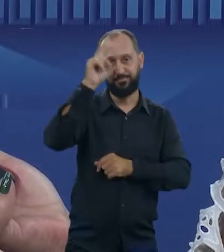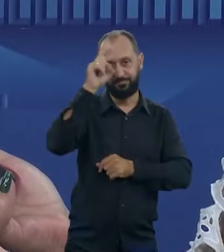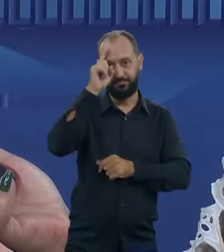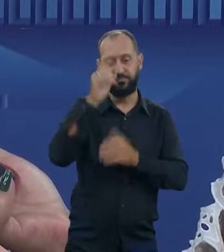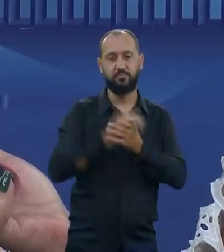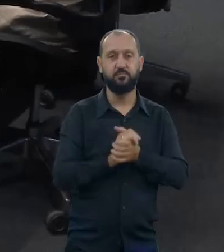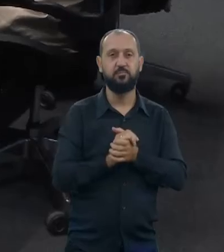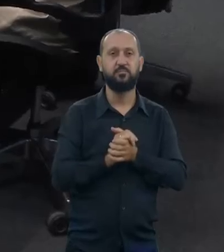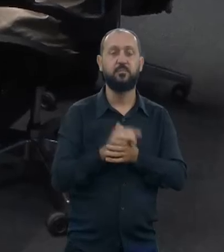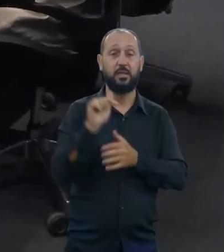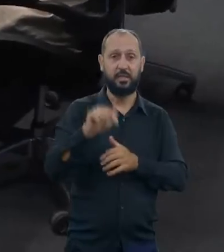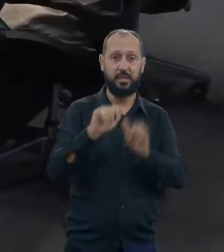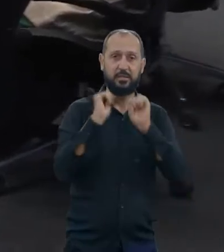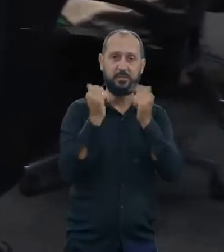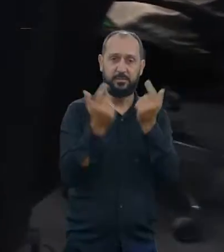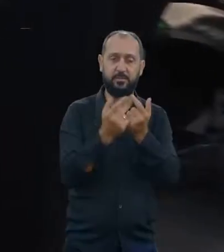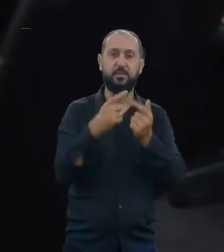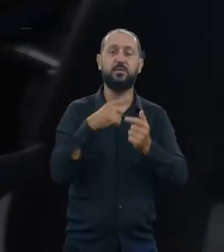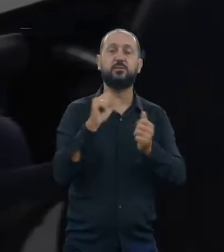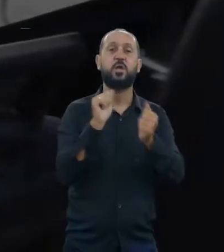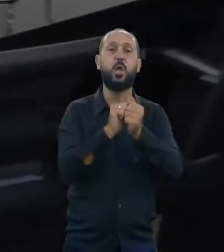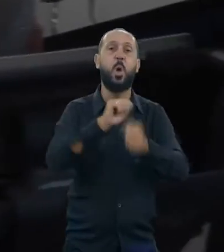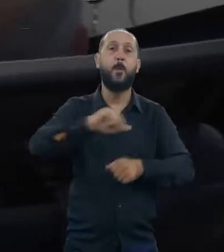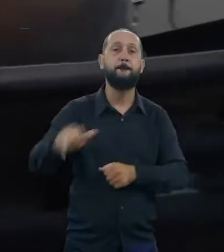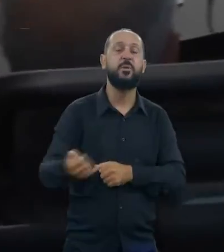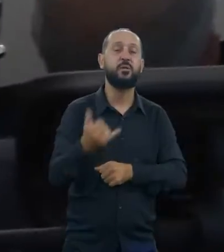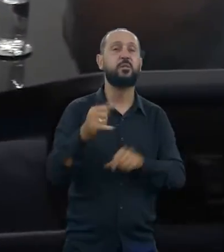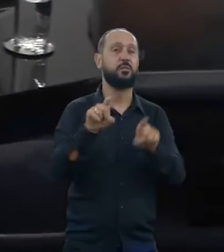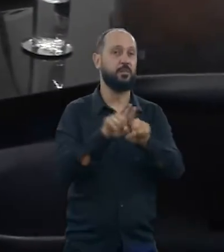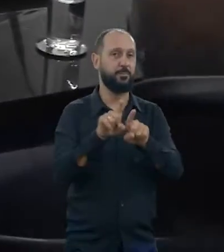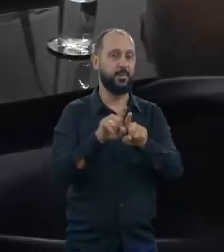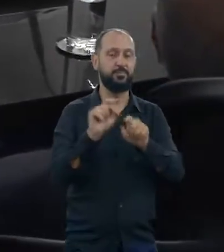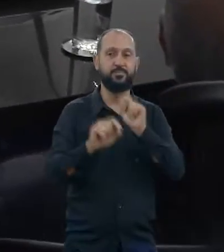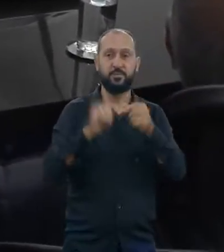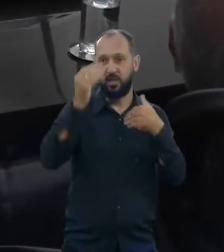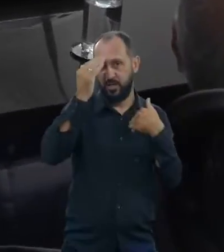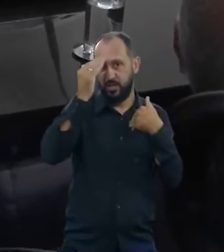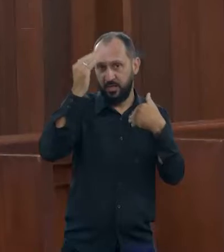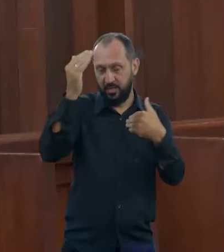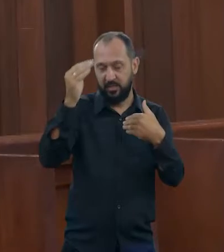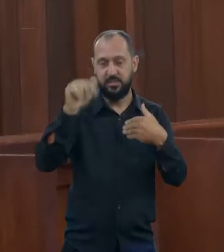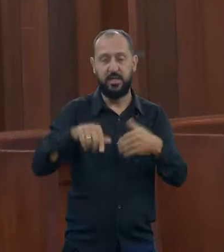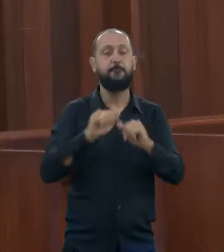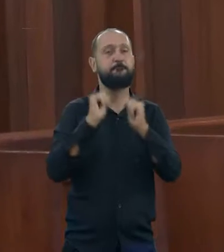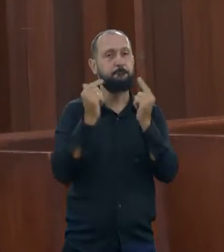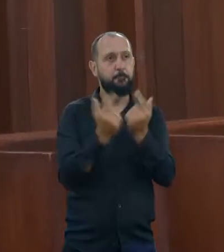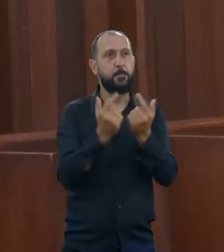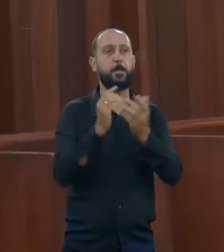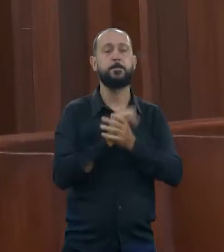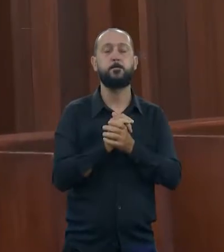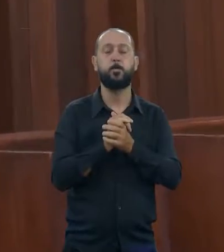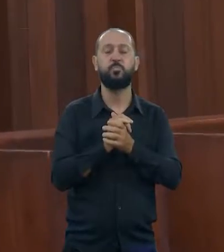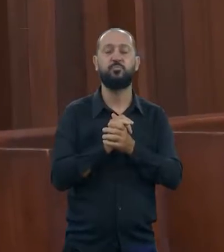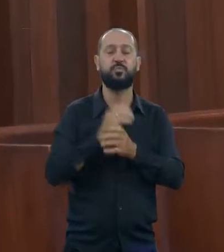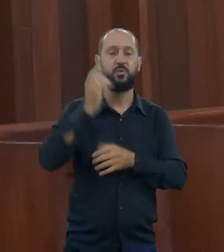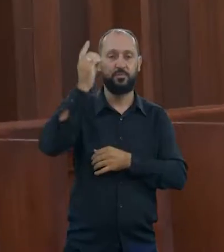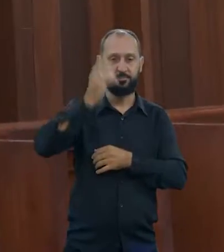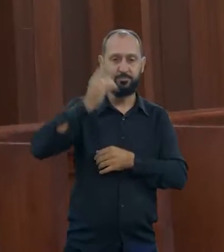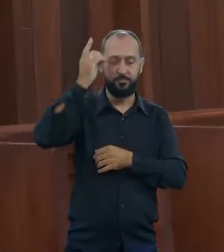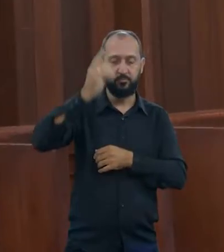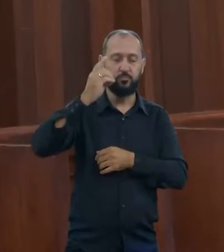no seu dia a dia. Aqui na Assembleia temos a oportunidade de também agradecer à casa, né,